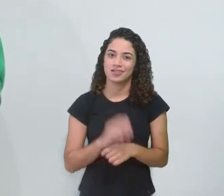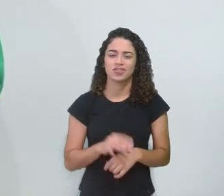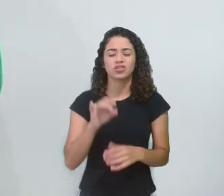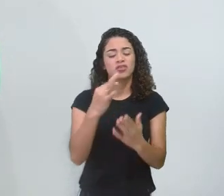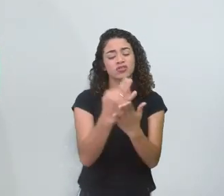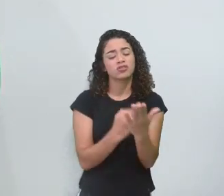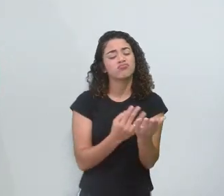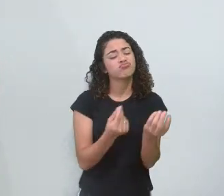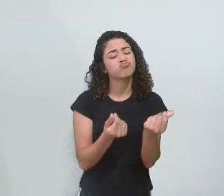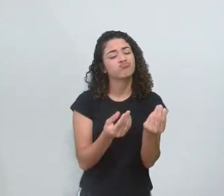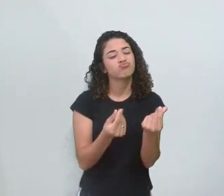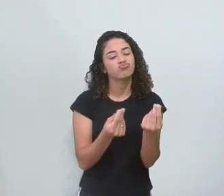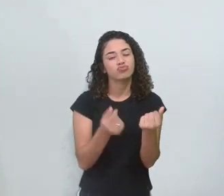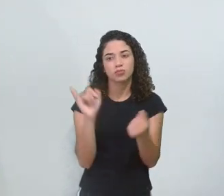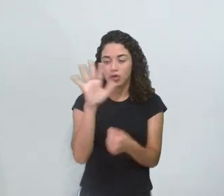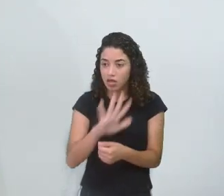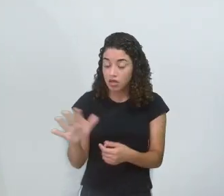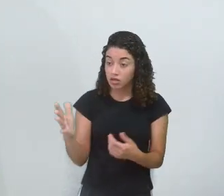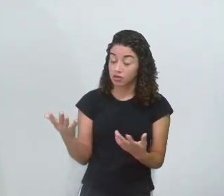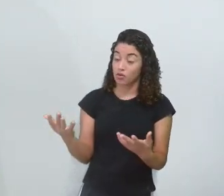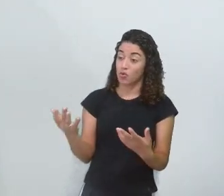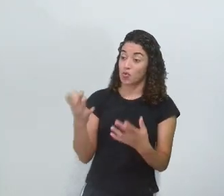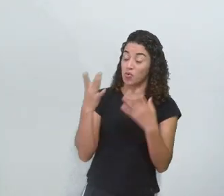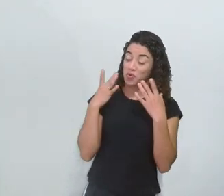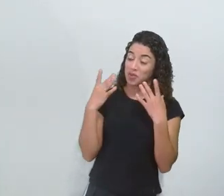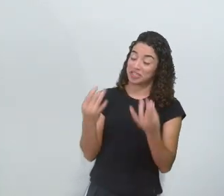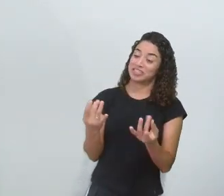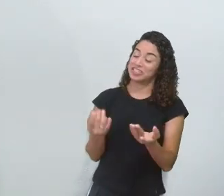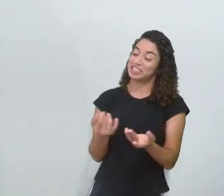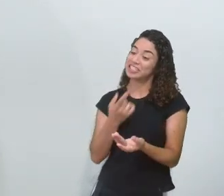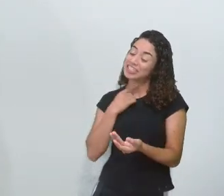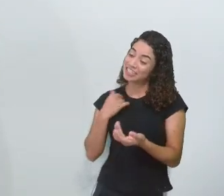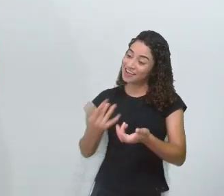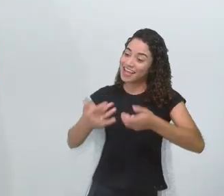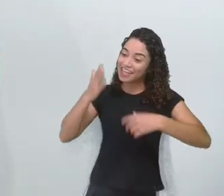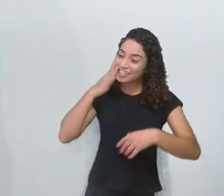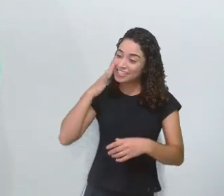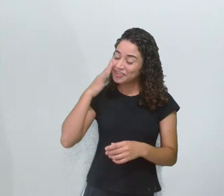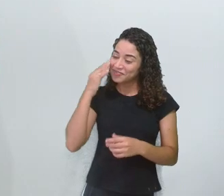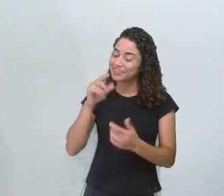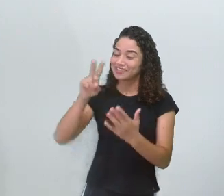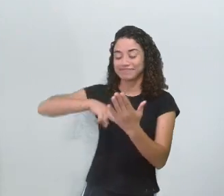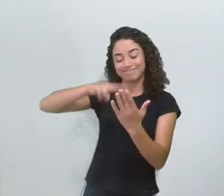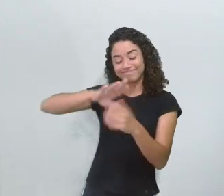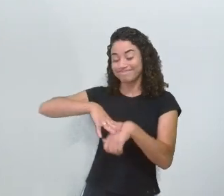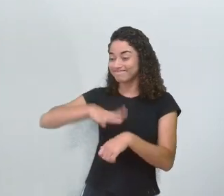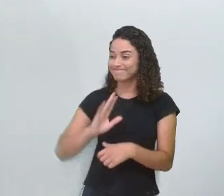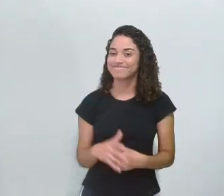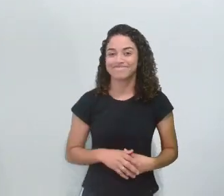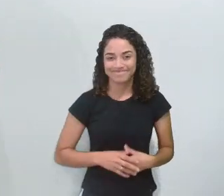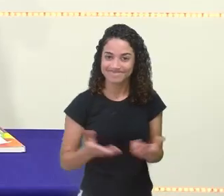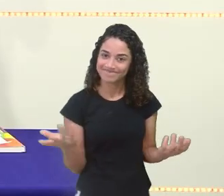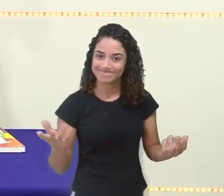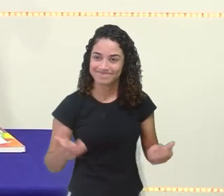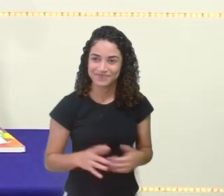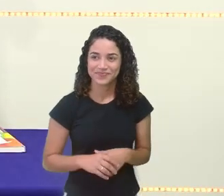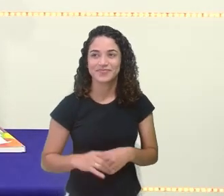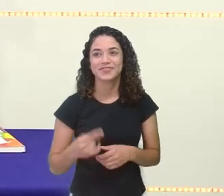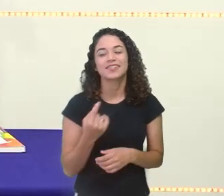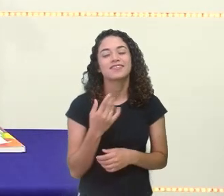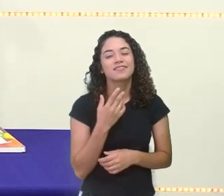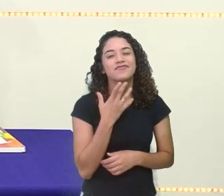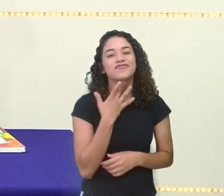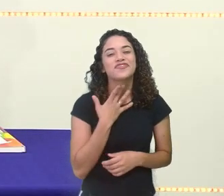ali fica destacada, né? E você, puxa, você tem vontade até de ler mais o que está ali, né? Então, a gente tem vontade